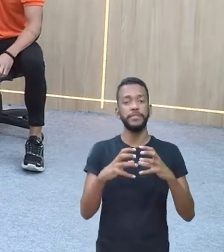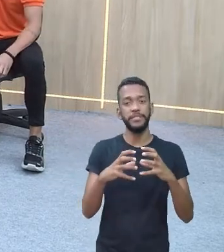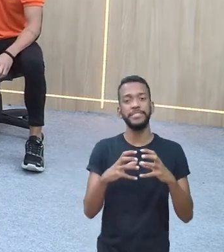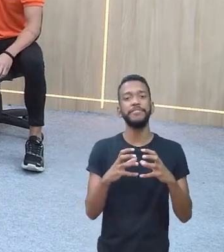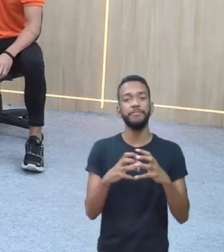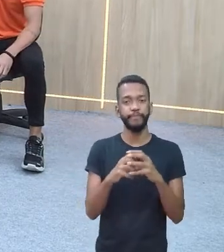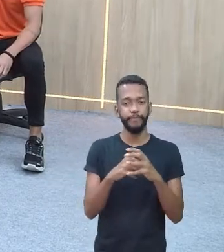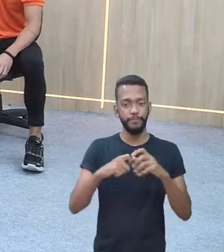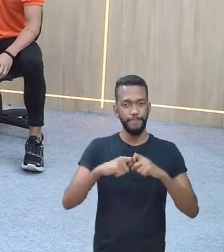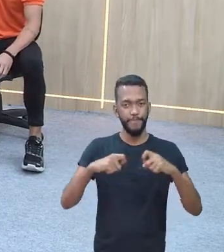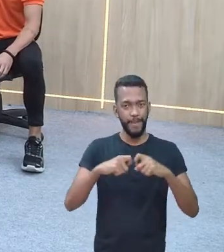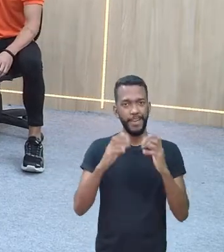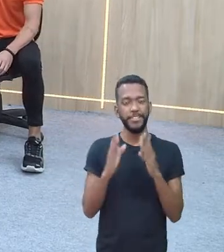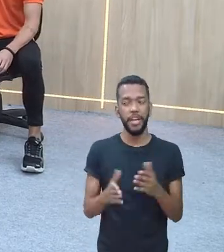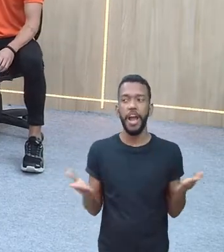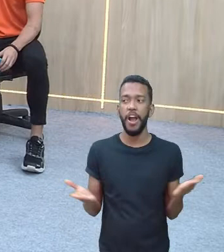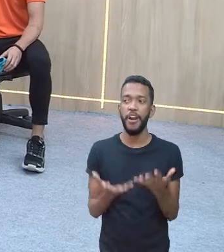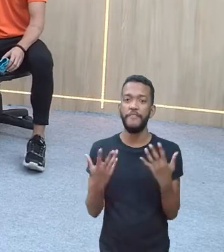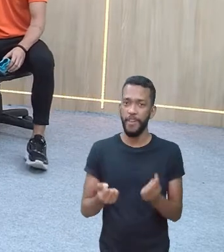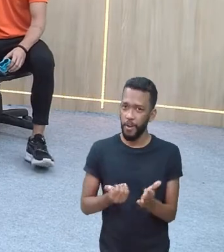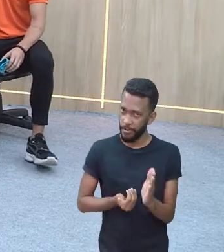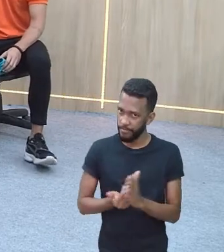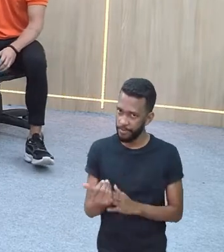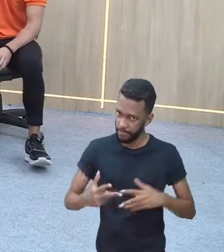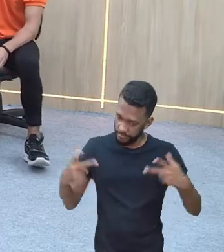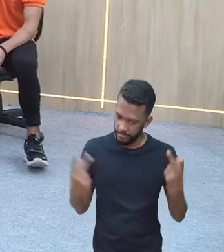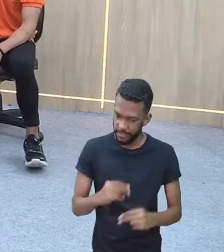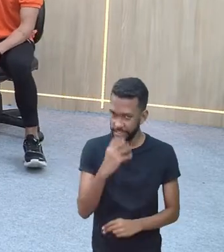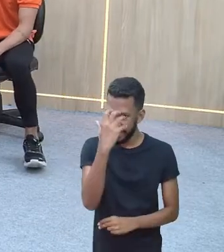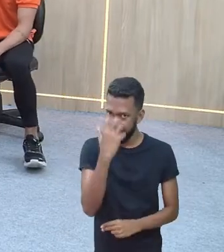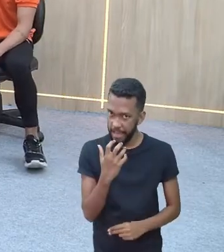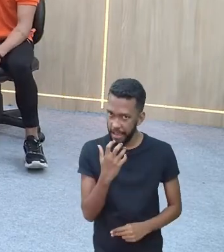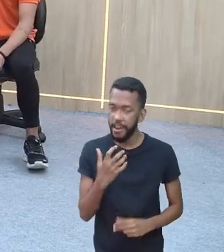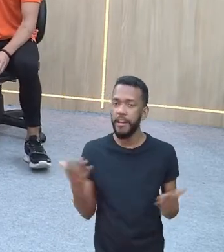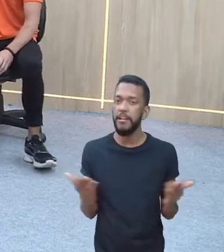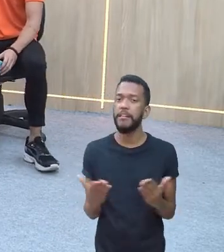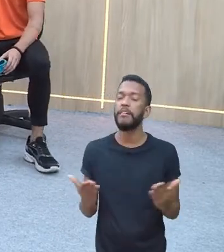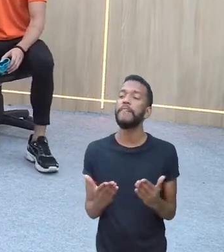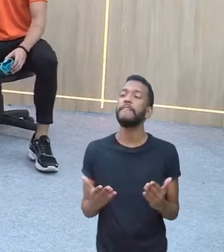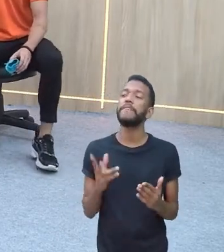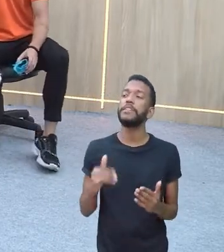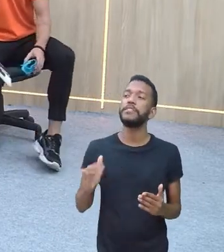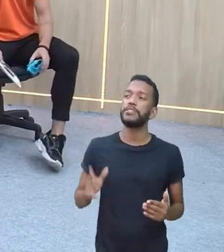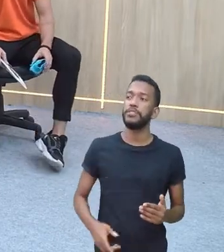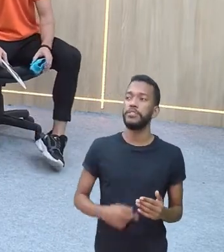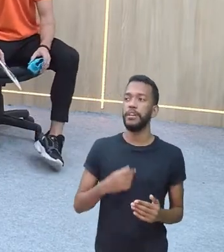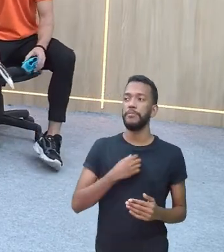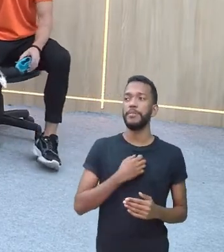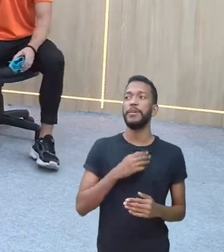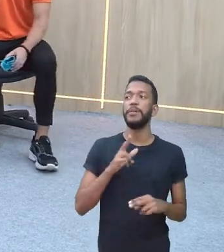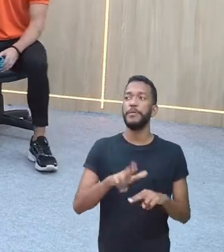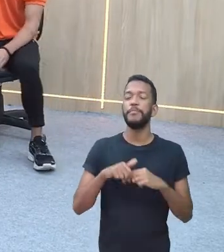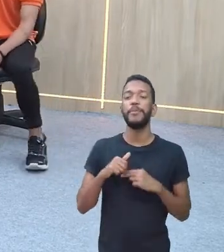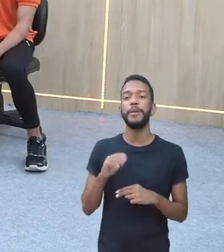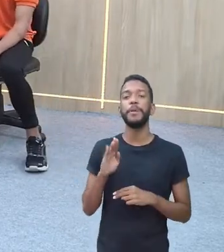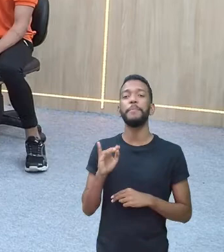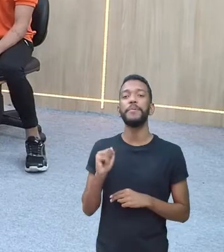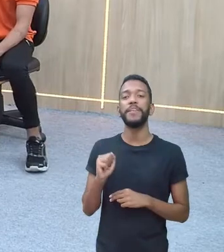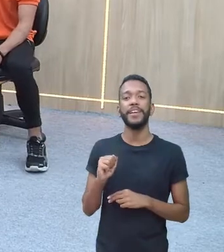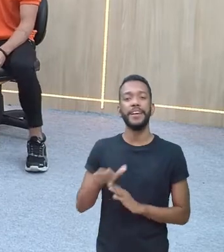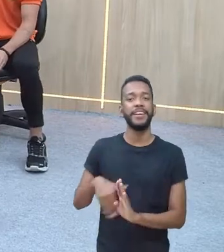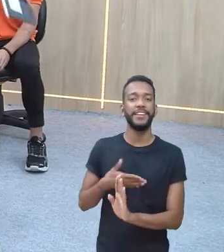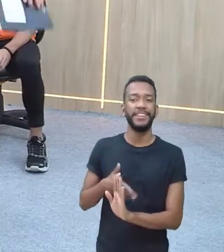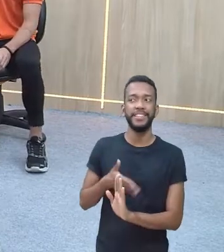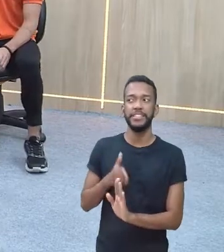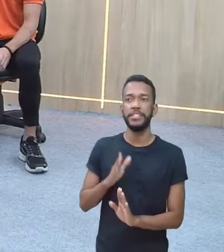né? E aí agora a gente vai começar a jogar brincadeira séria. Já tô segurando o microfone aqui, viu? Porque Bia, a